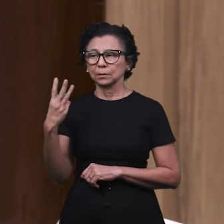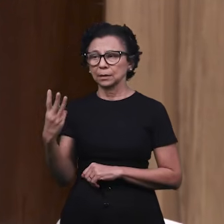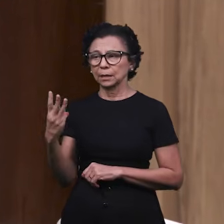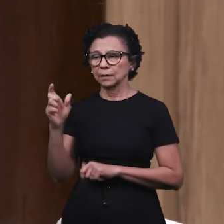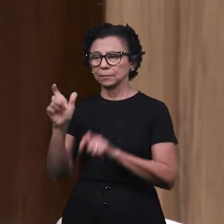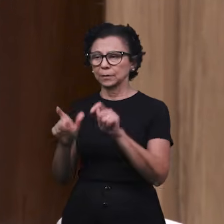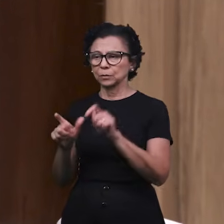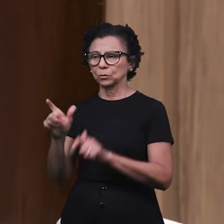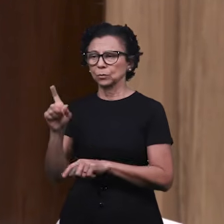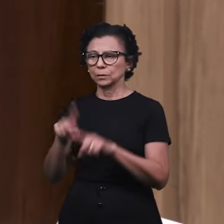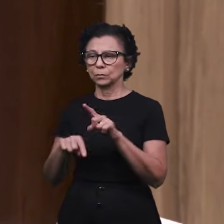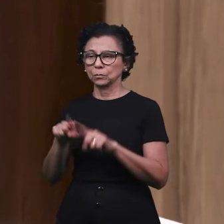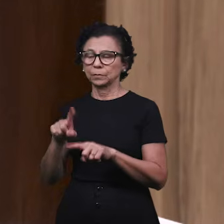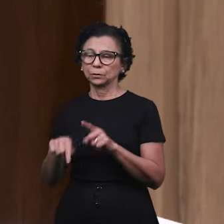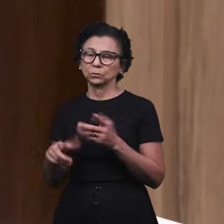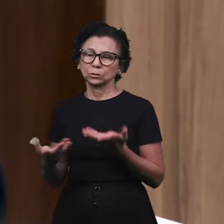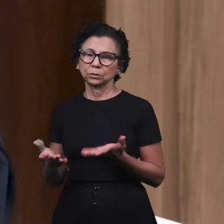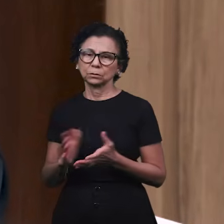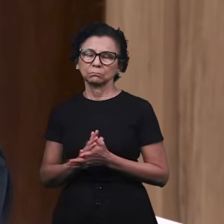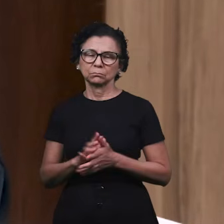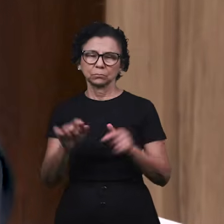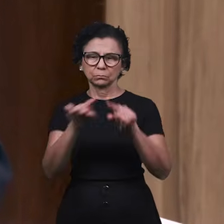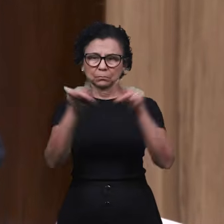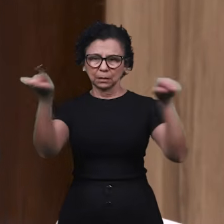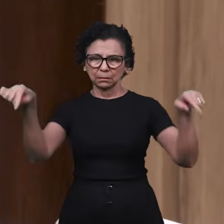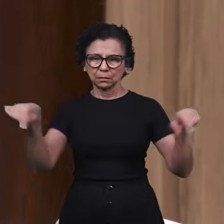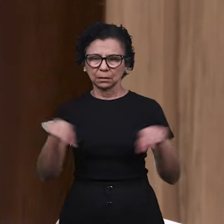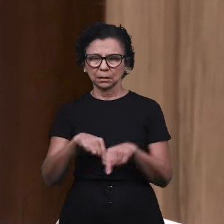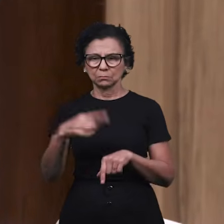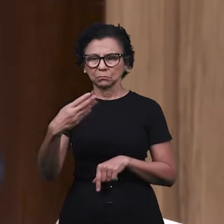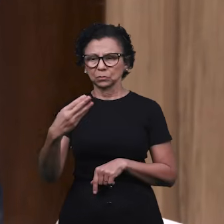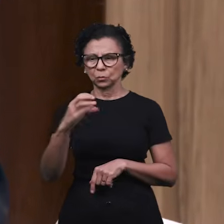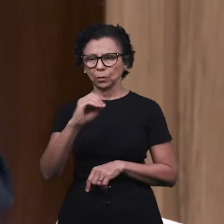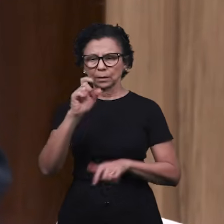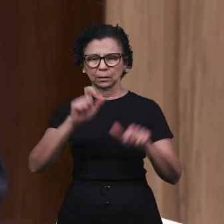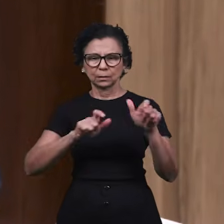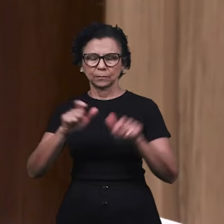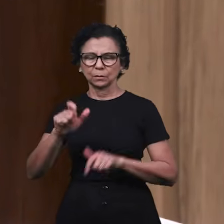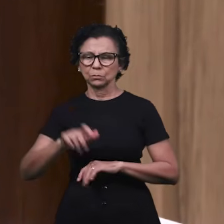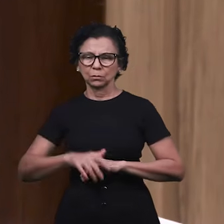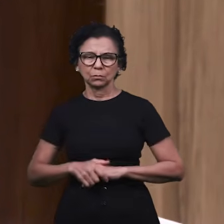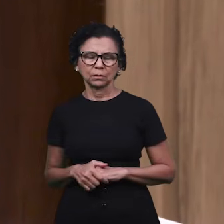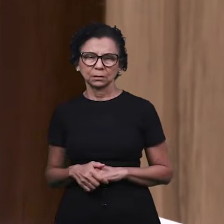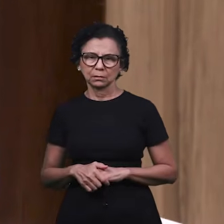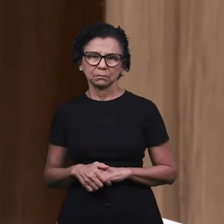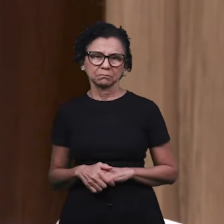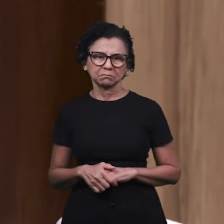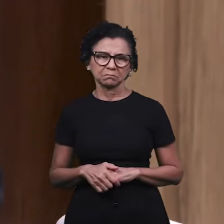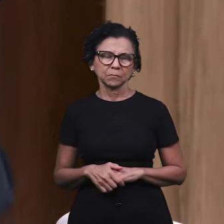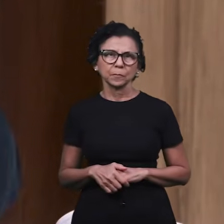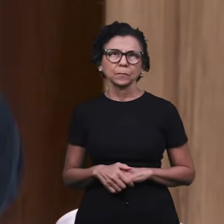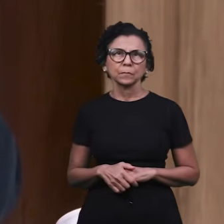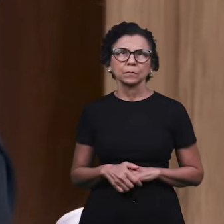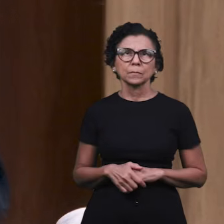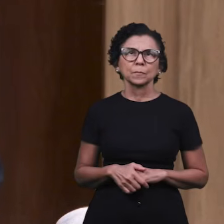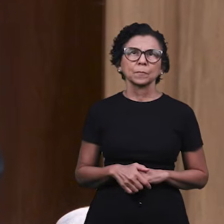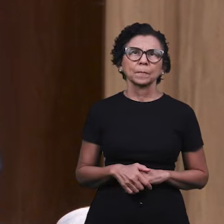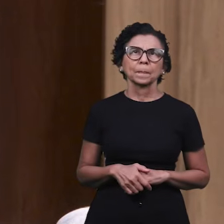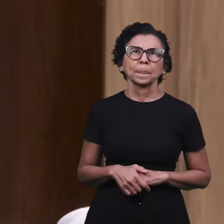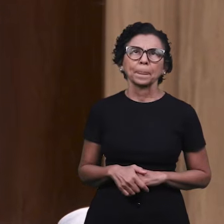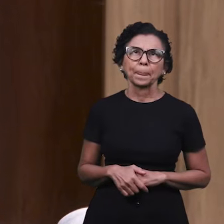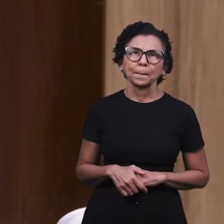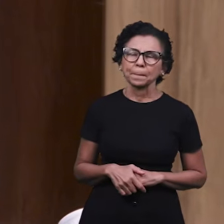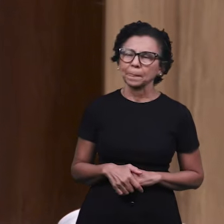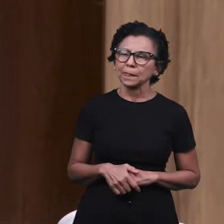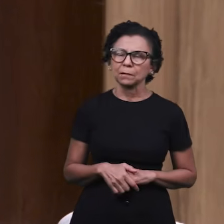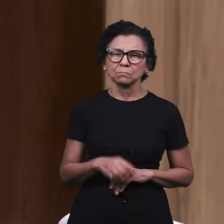instrumentistas. Era um salão, umas 40 e poucas pessoas no salão, 2 portas, então não precisava de som. Eram